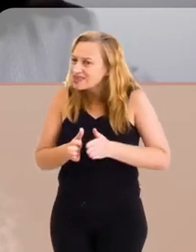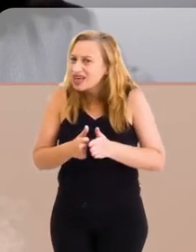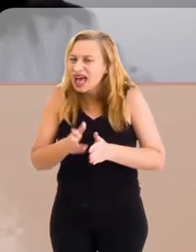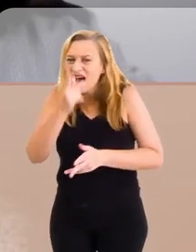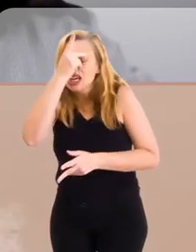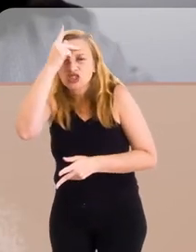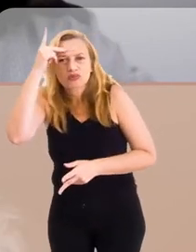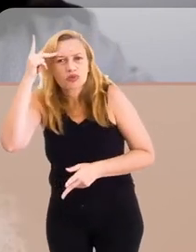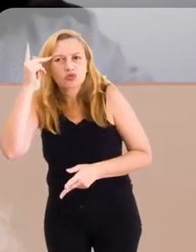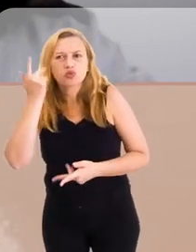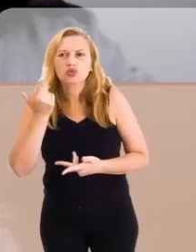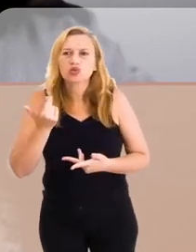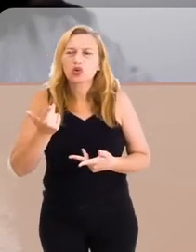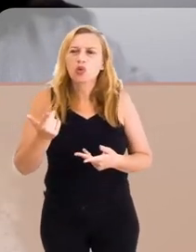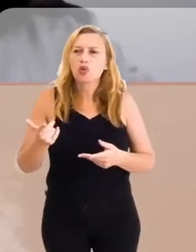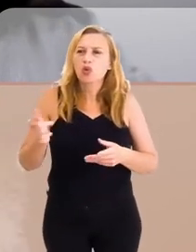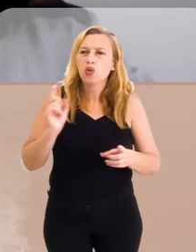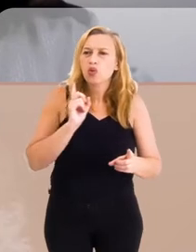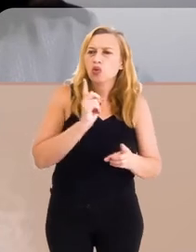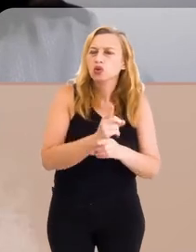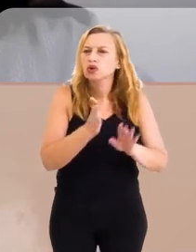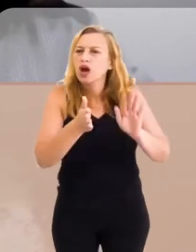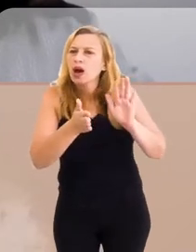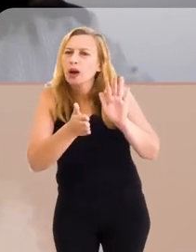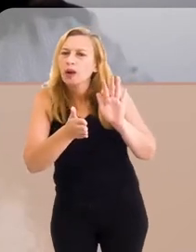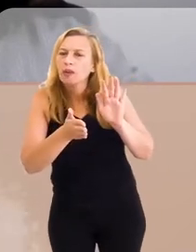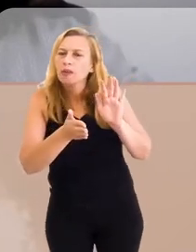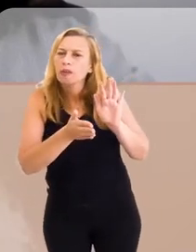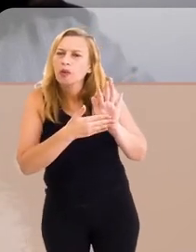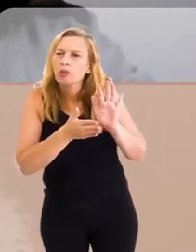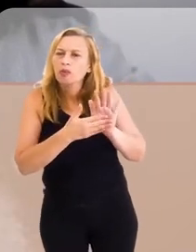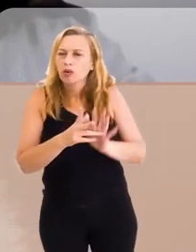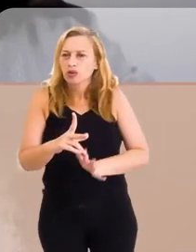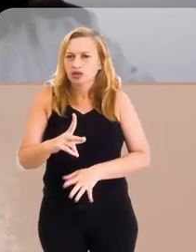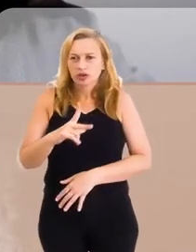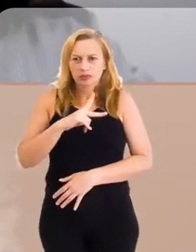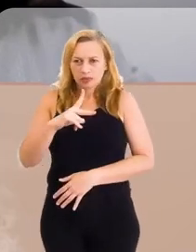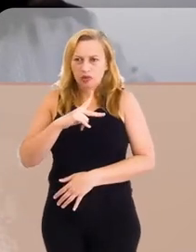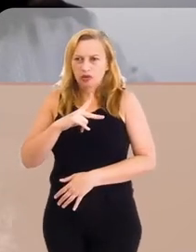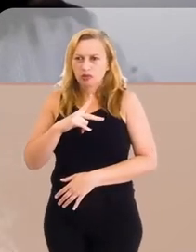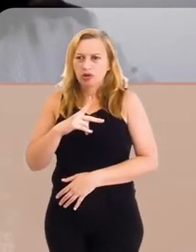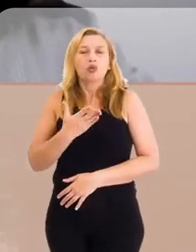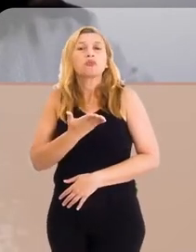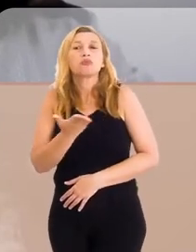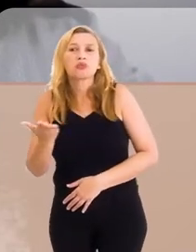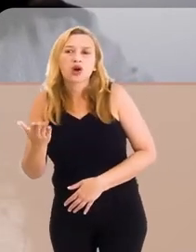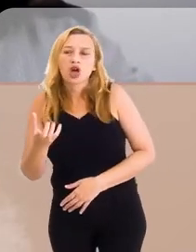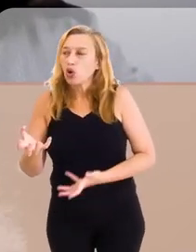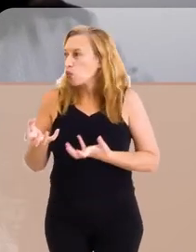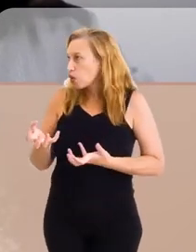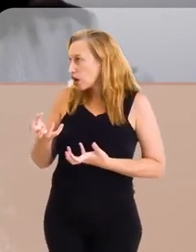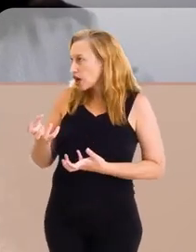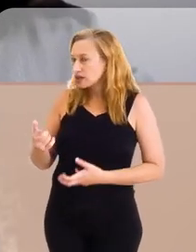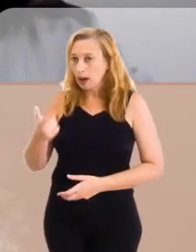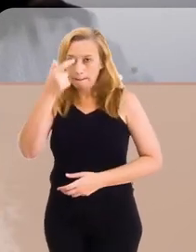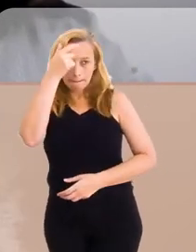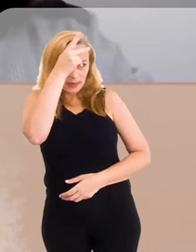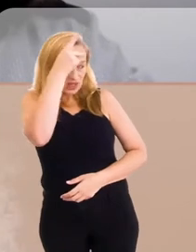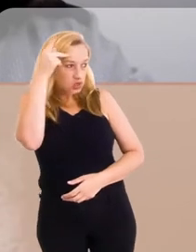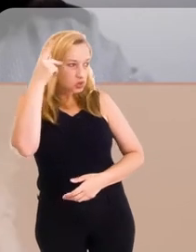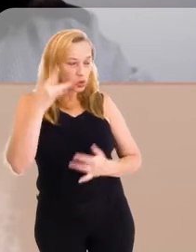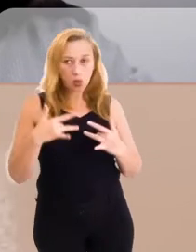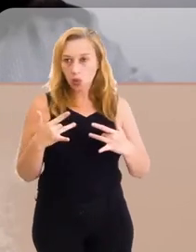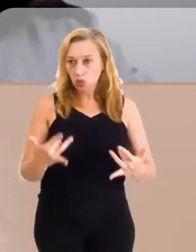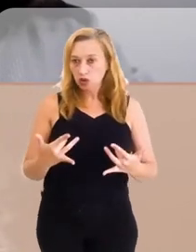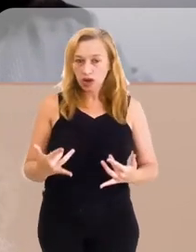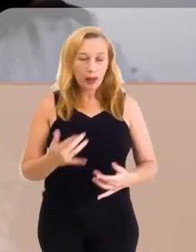é fácil, é acessível às pessoas encontrar propósitos para si próprias como esses? Ah, eu quero ser uma